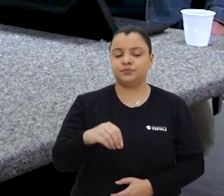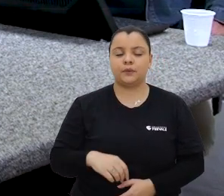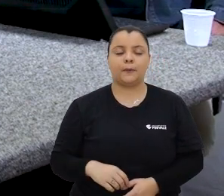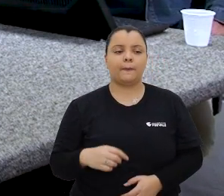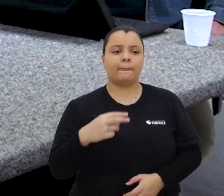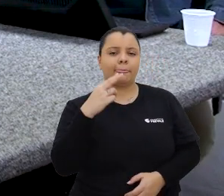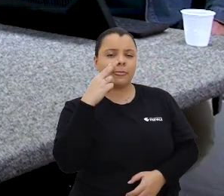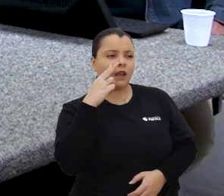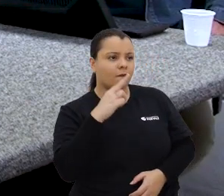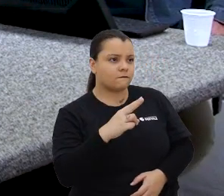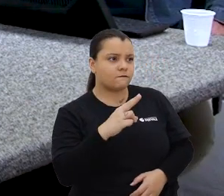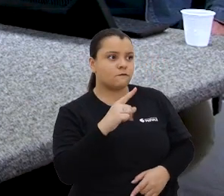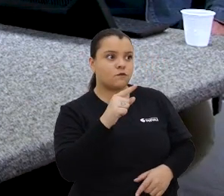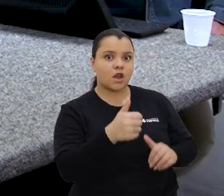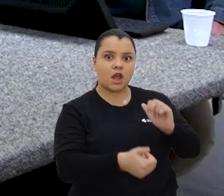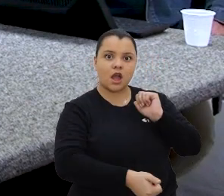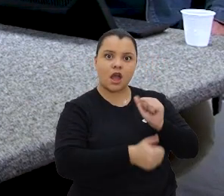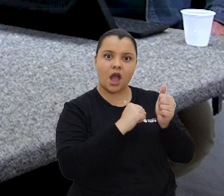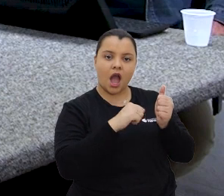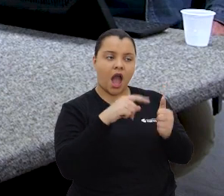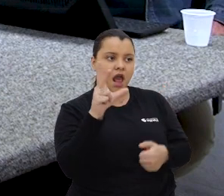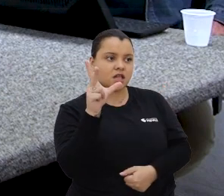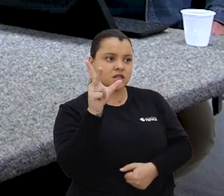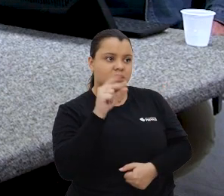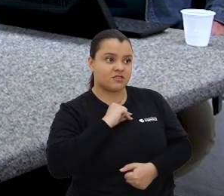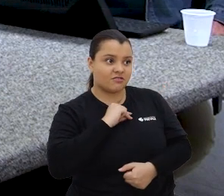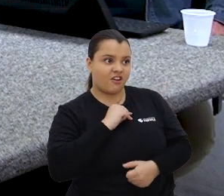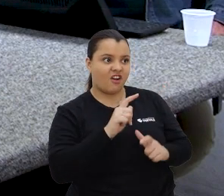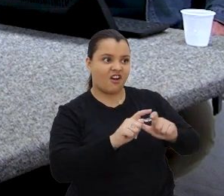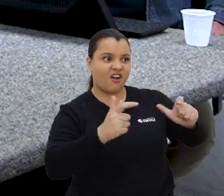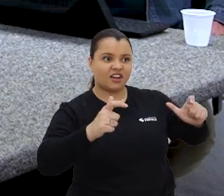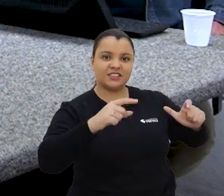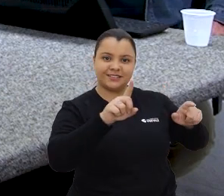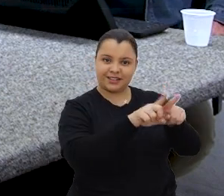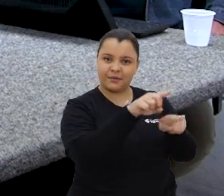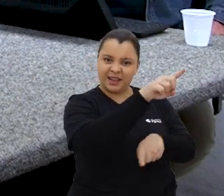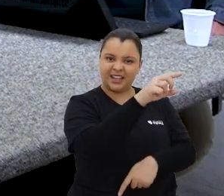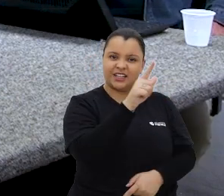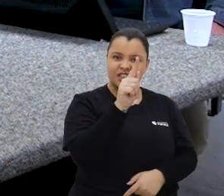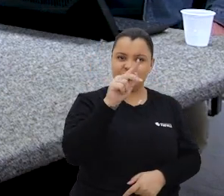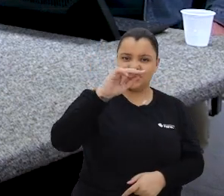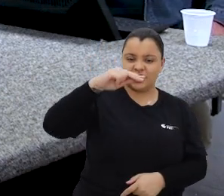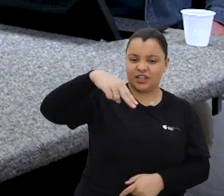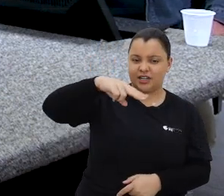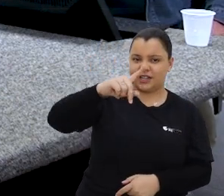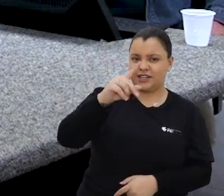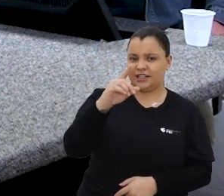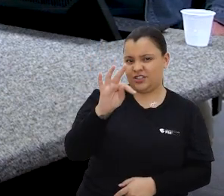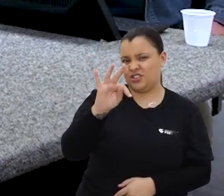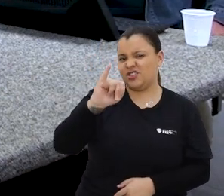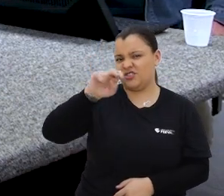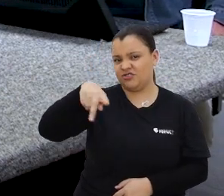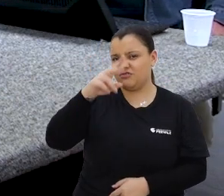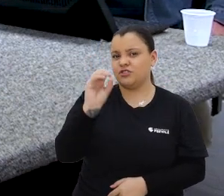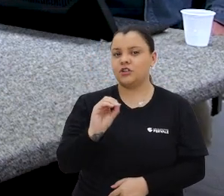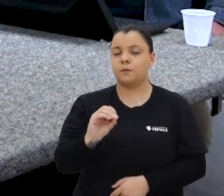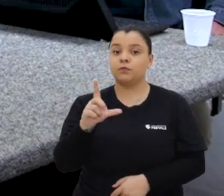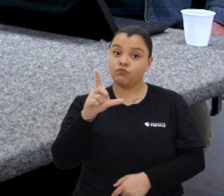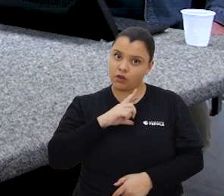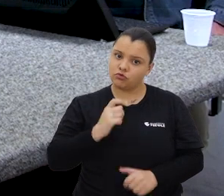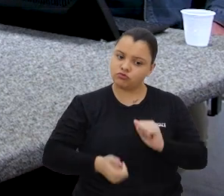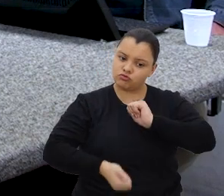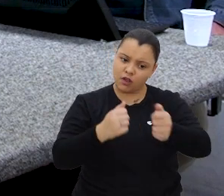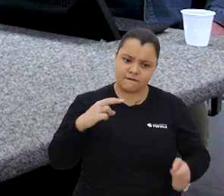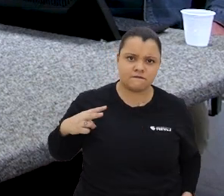né, que aconteciam no ginásio do Rosário, no Gigantinho, no ginásio do Teresópolis, né, que tinham equipes competitivas e um futebol de salão